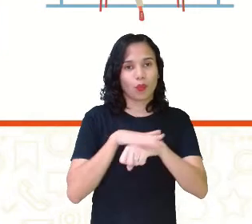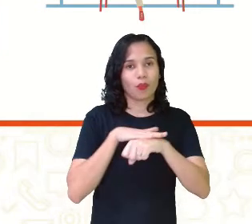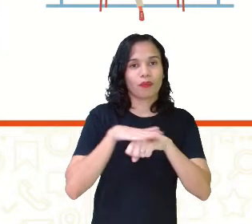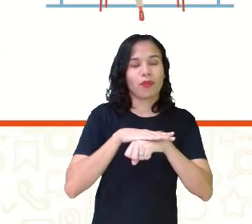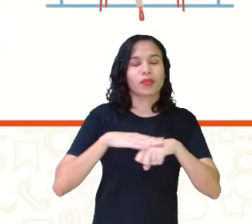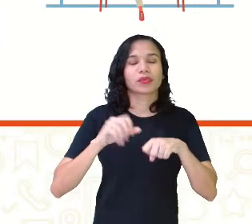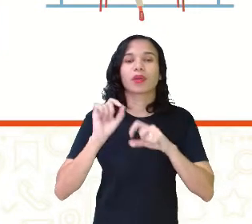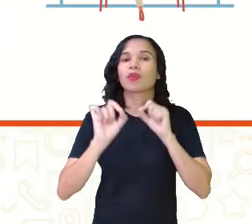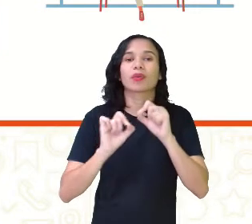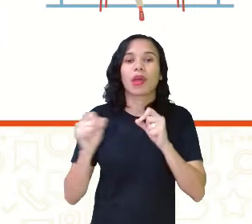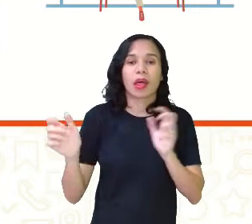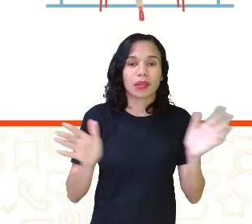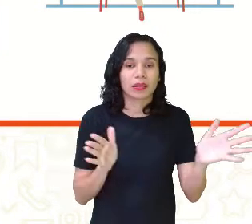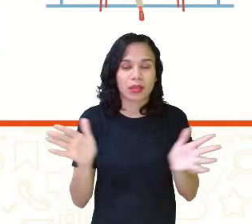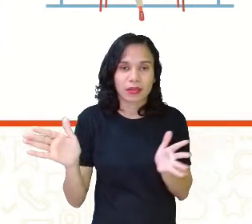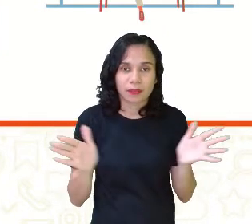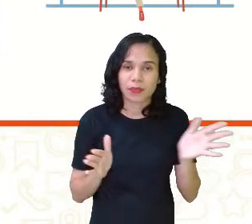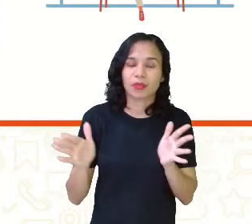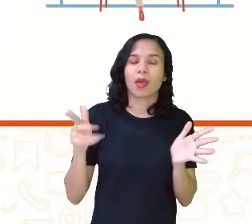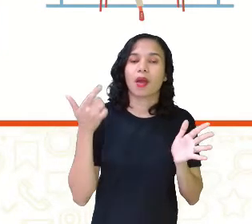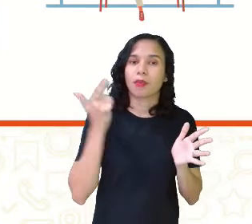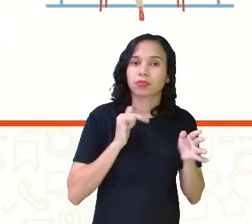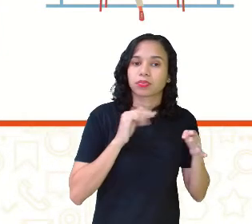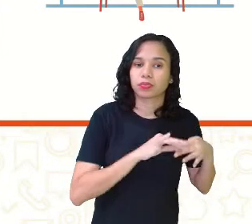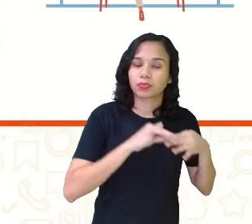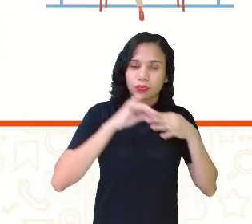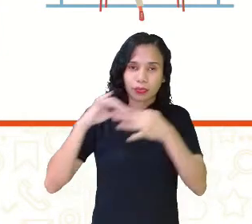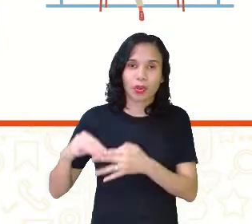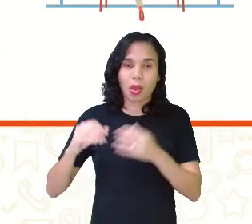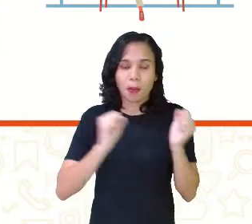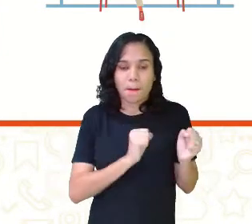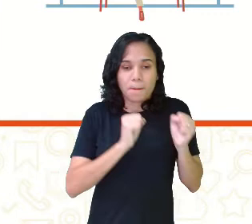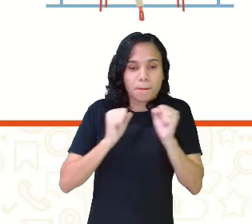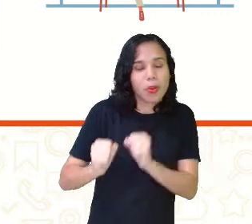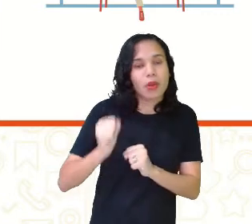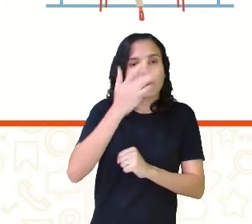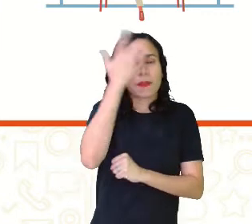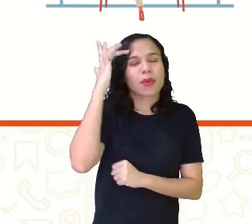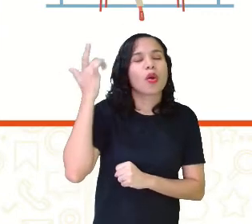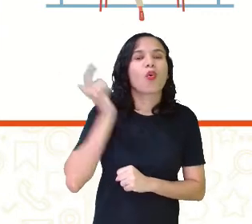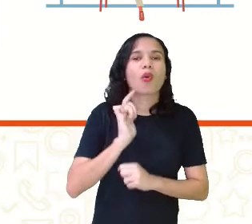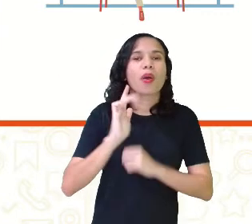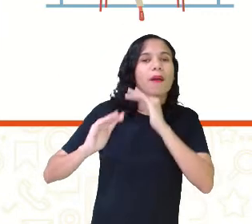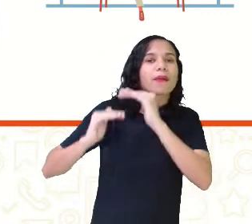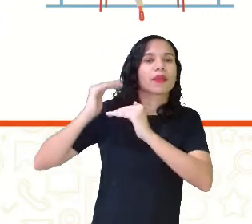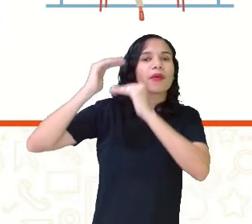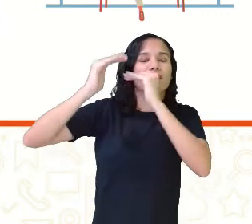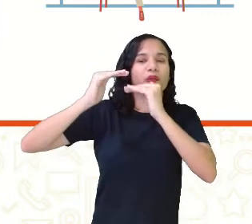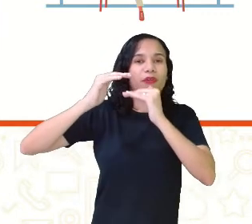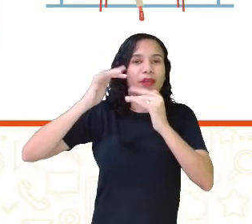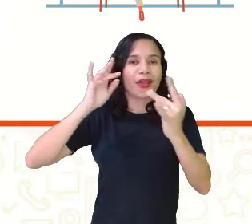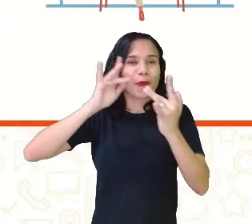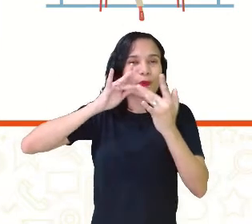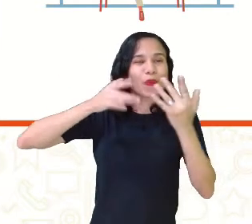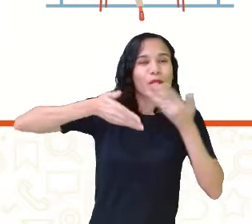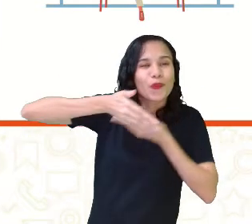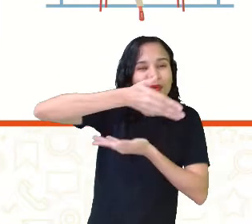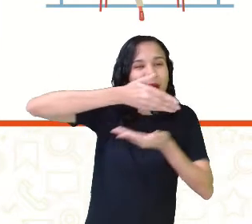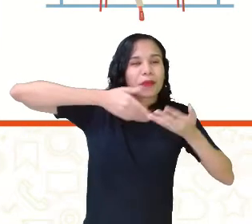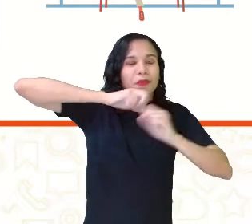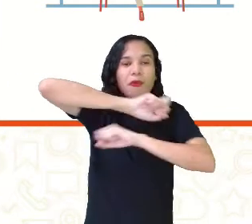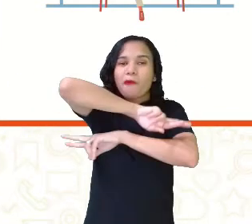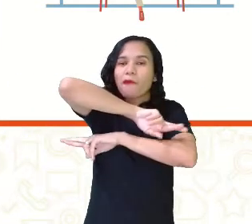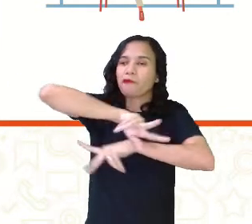de acessibilidade nos transportes, possibilidade dessas pessoas se desenvolverem, interagirem em